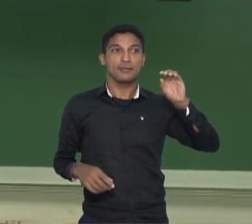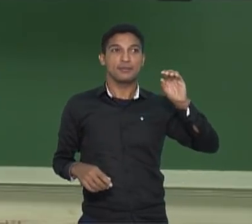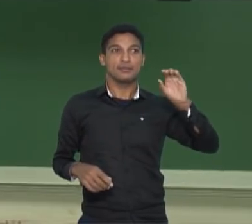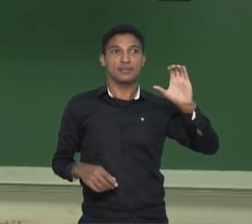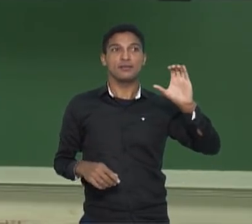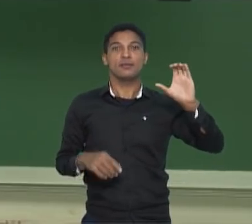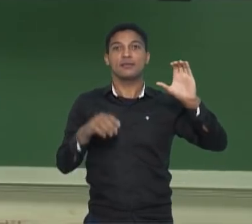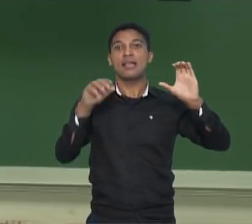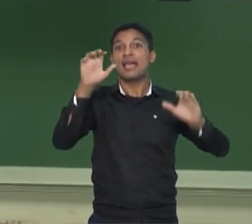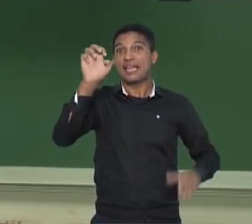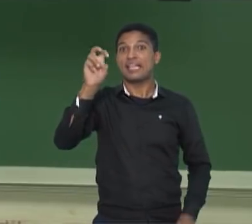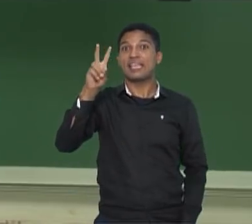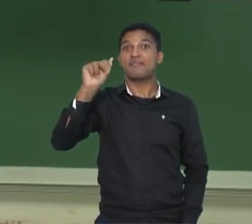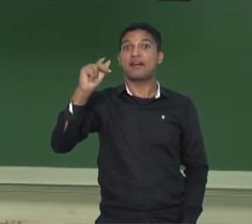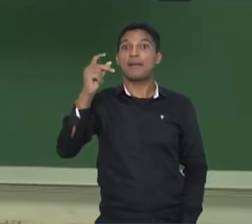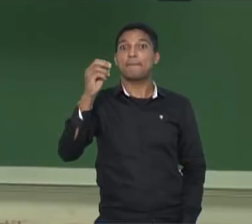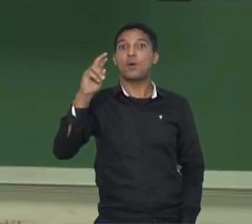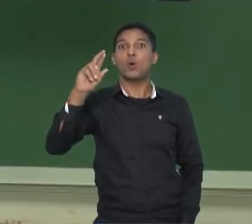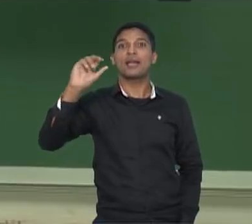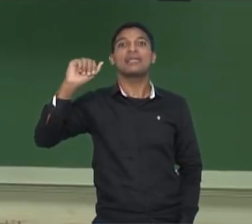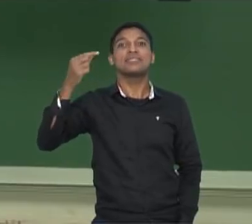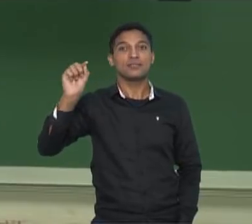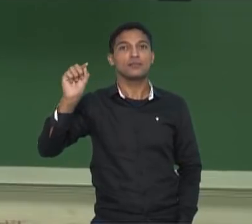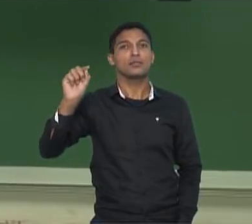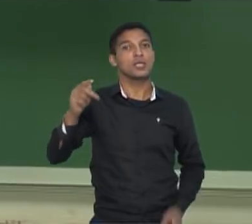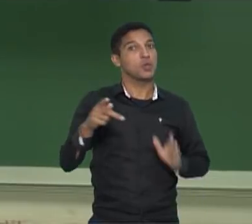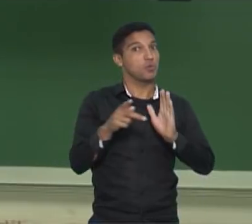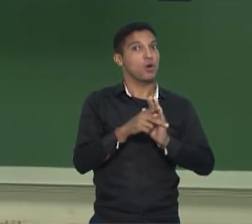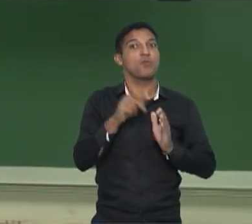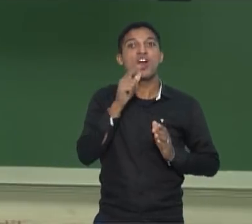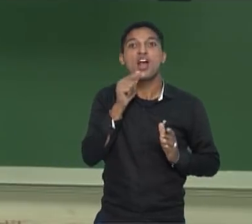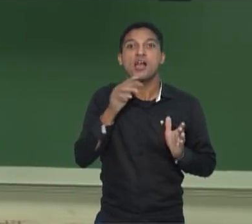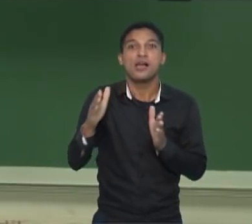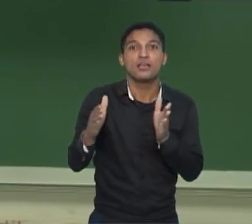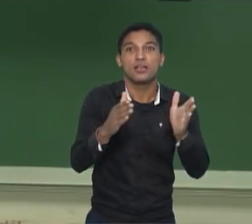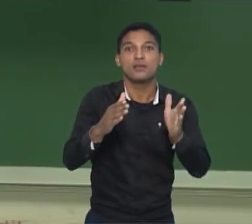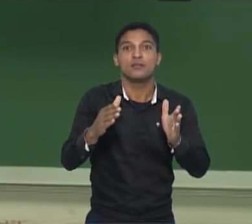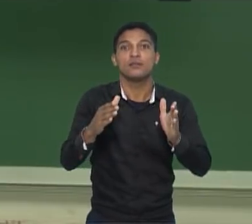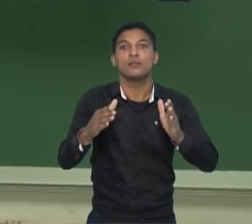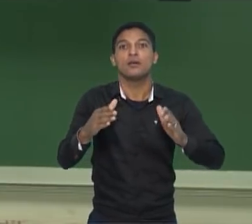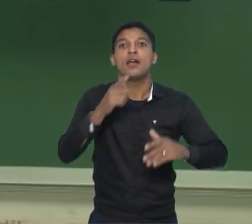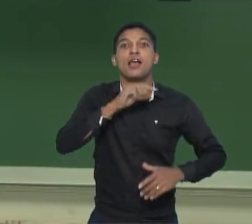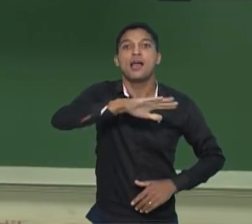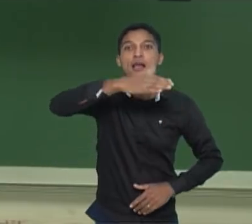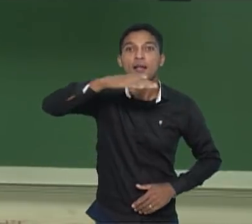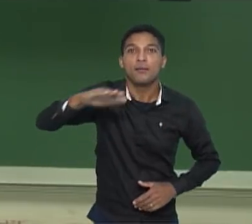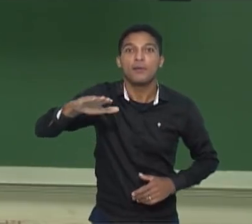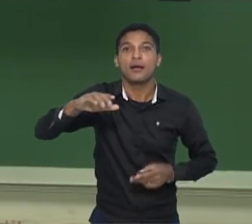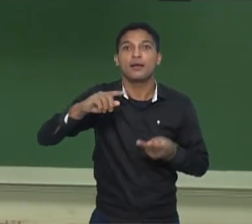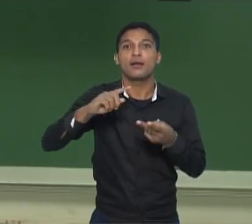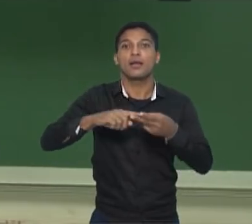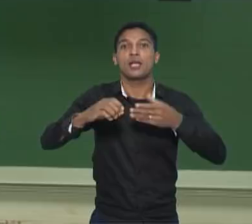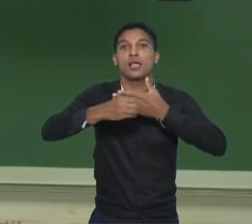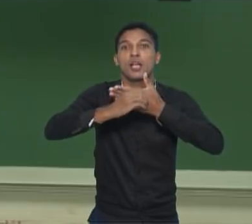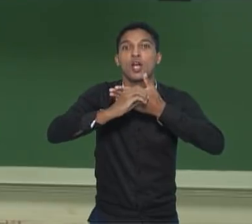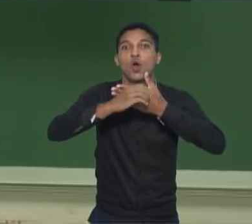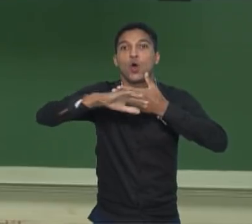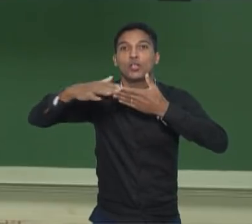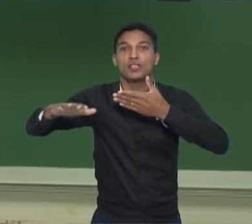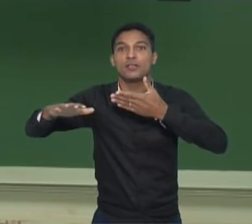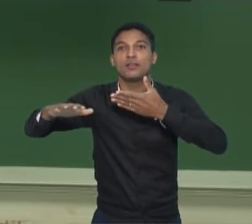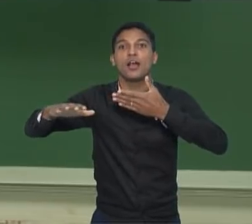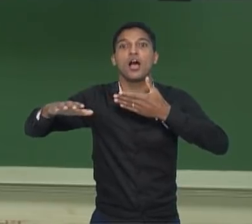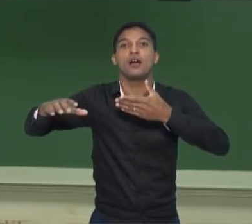água, do líquido presente da água em mares, oceanos, lagos, rios. E